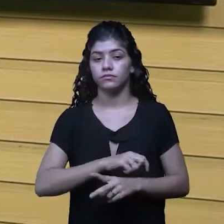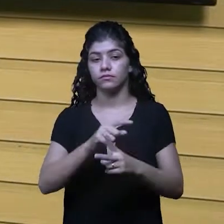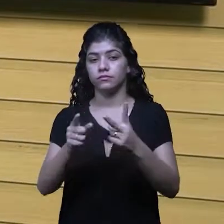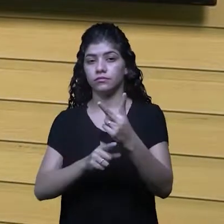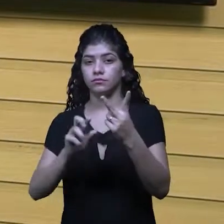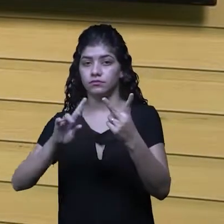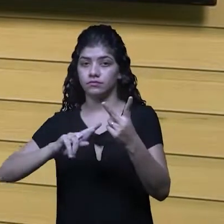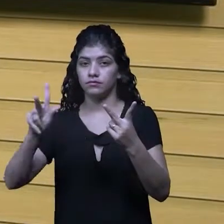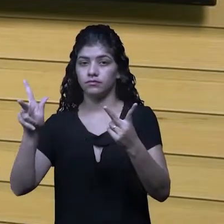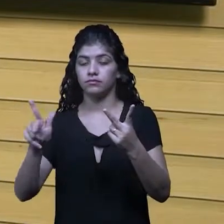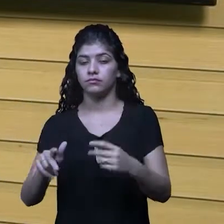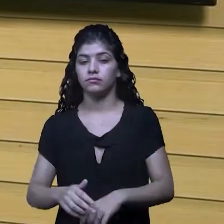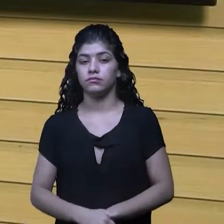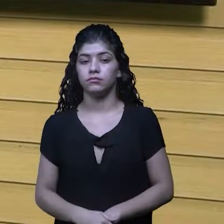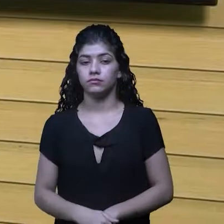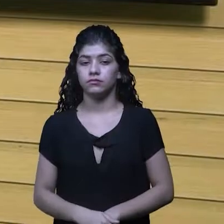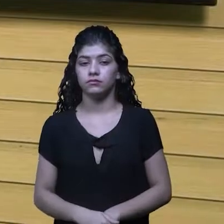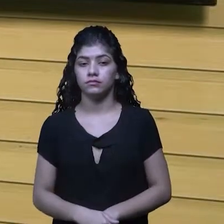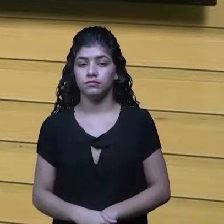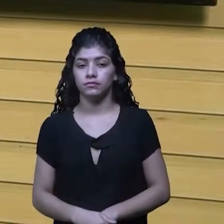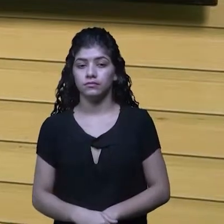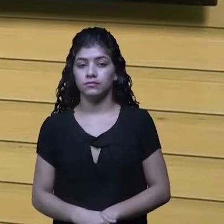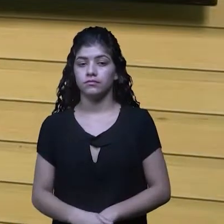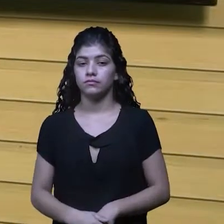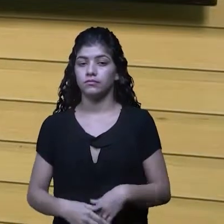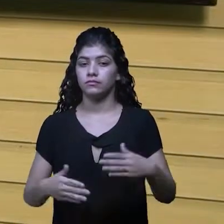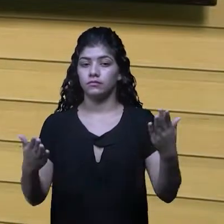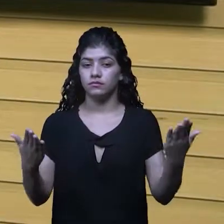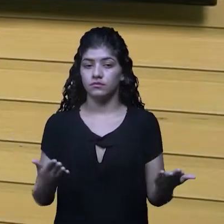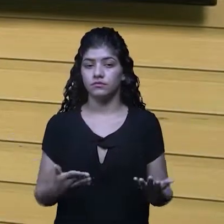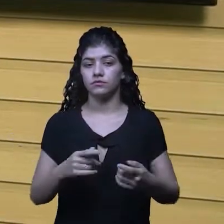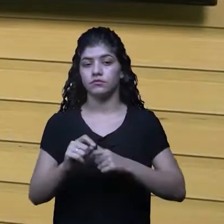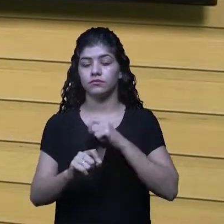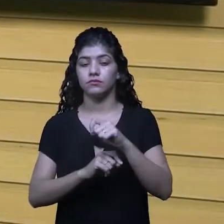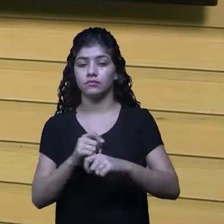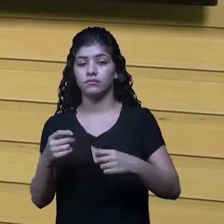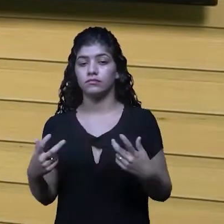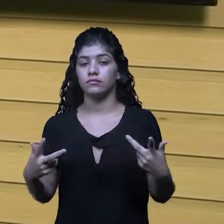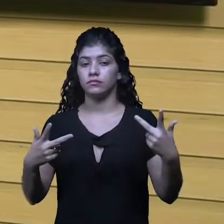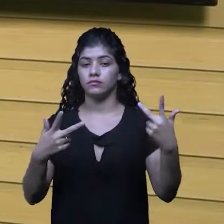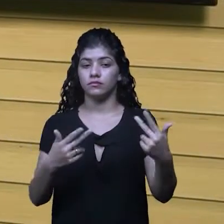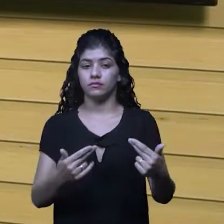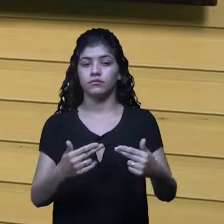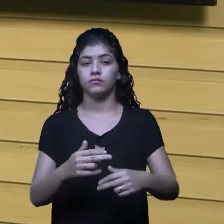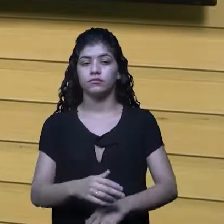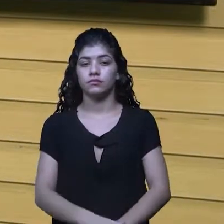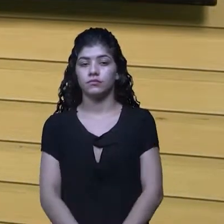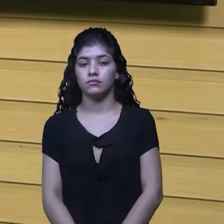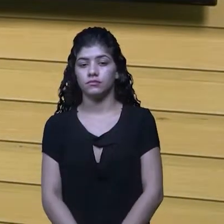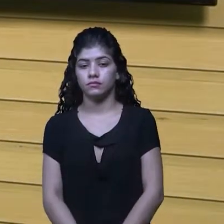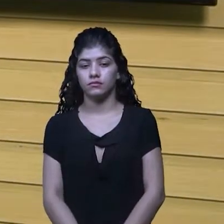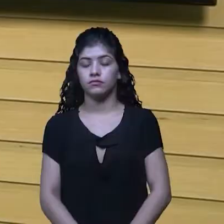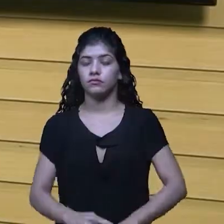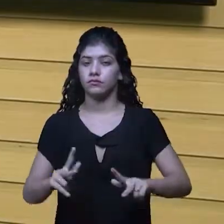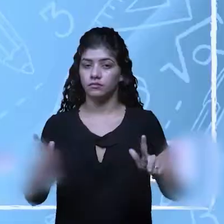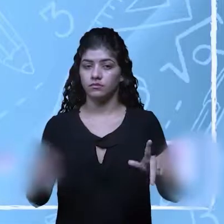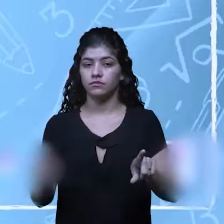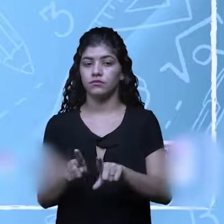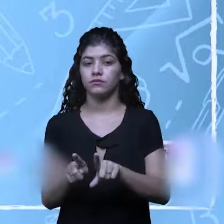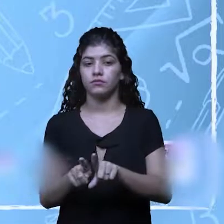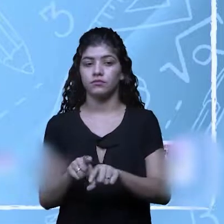eram duas ações diferentes. Mas como eu falei, aqui nós vamos trabalhar calibração e aferição de formas